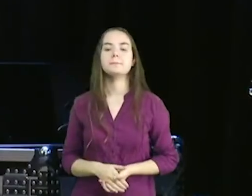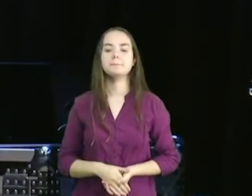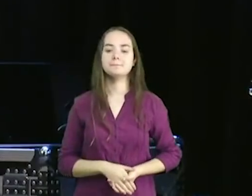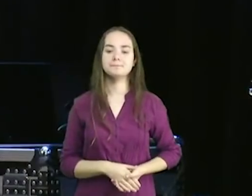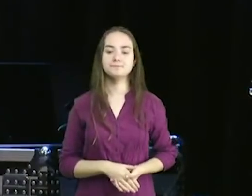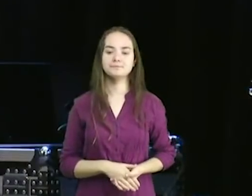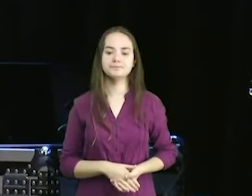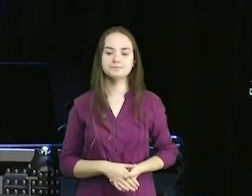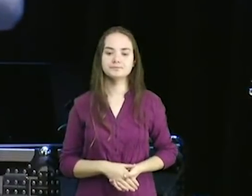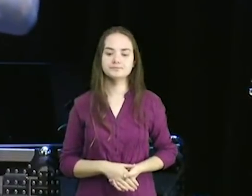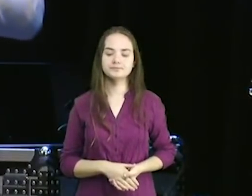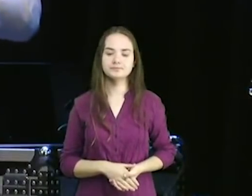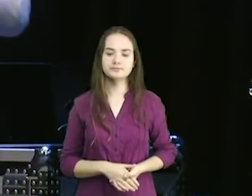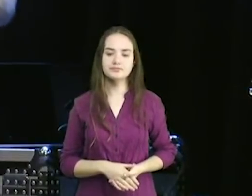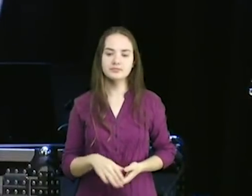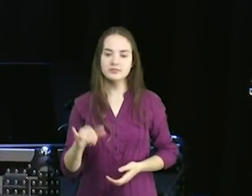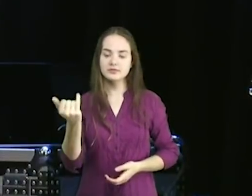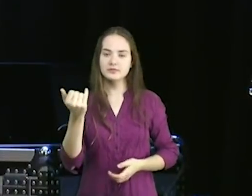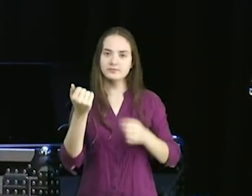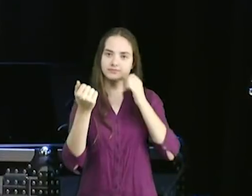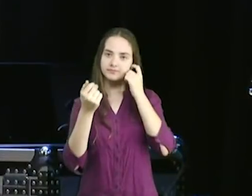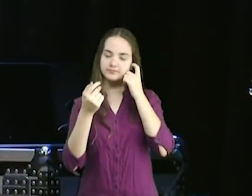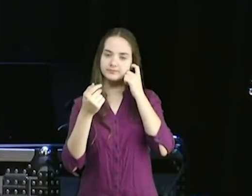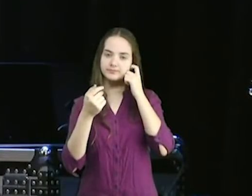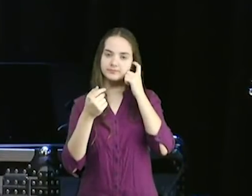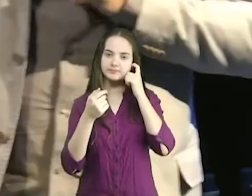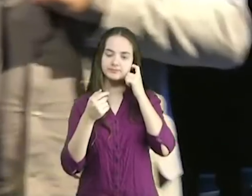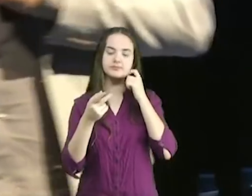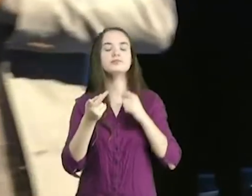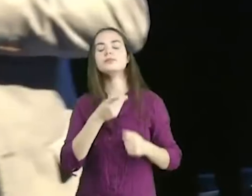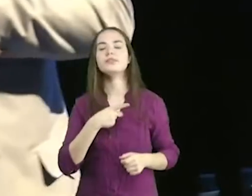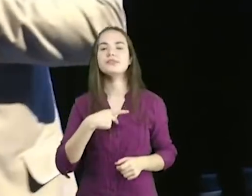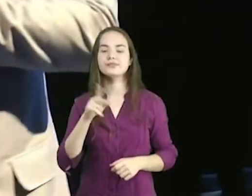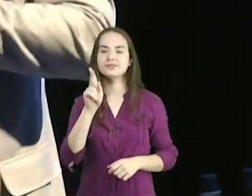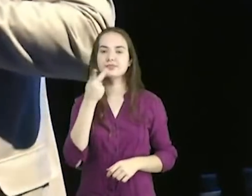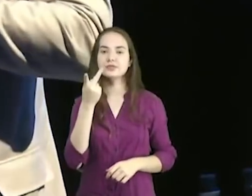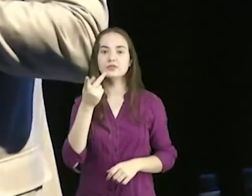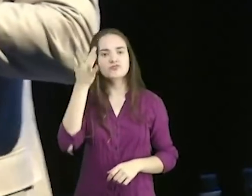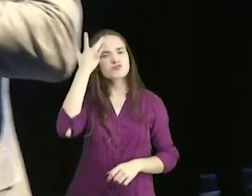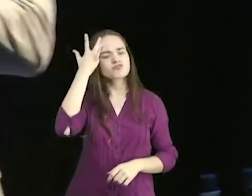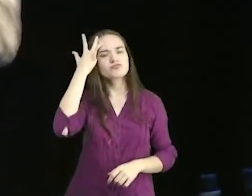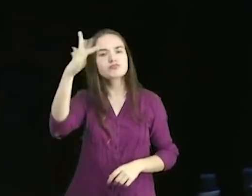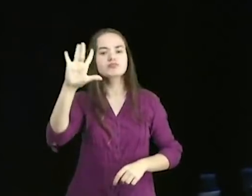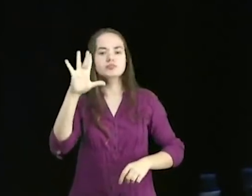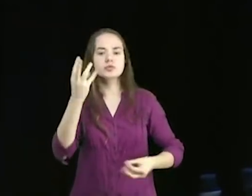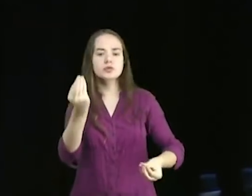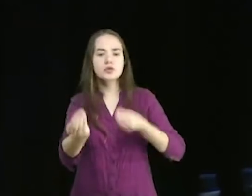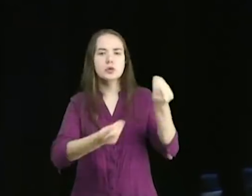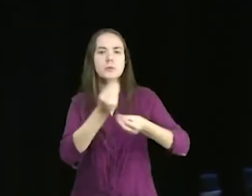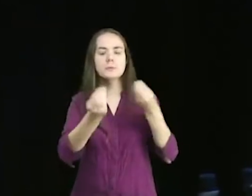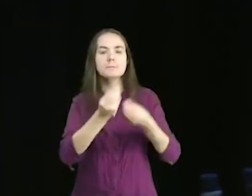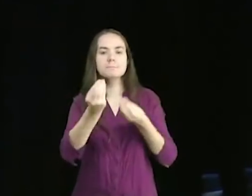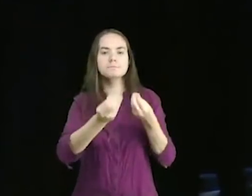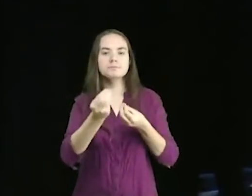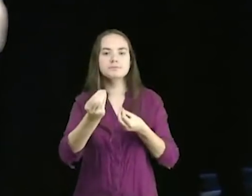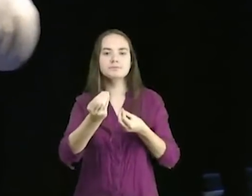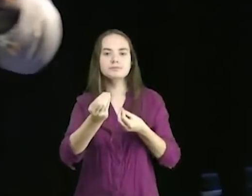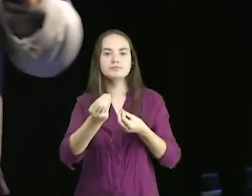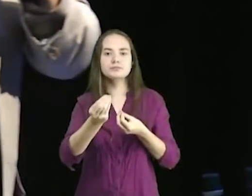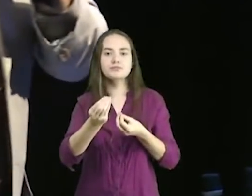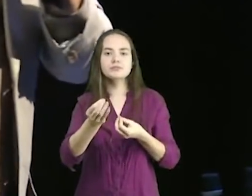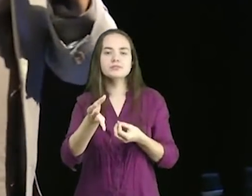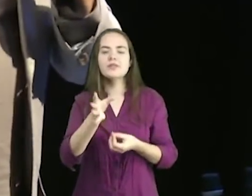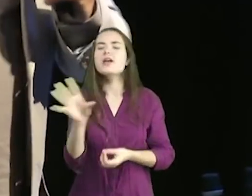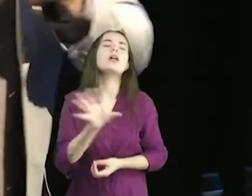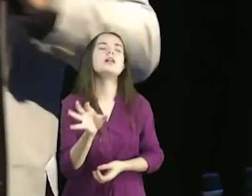na quarta-feira. E ele falou para a gente o seguinte, para quem não estava aqui: eu não entendo esse romantismo por igreja